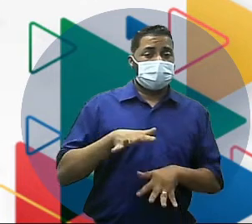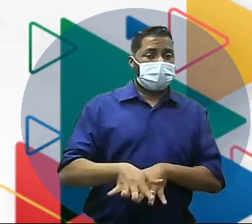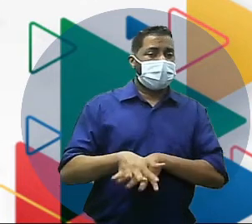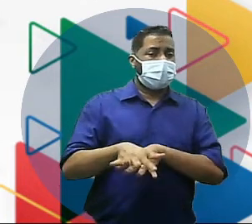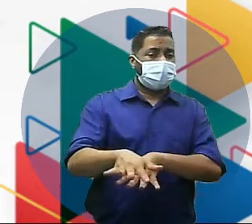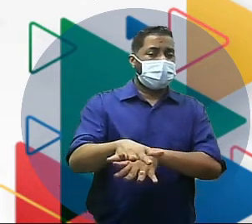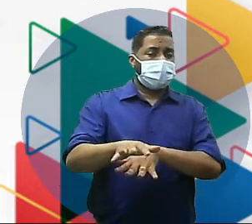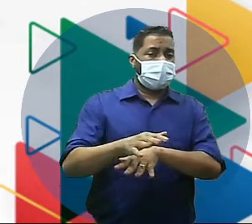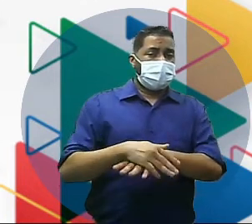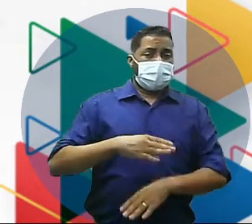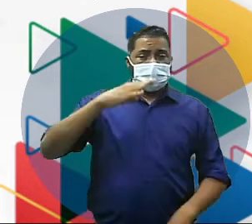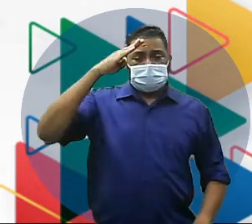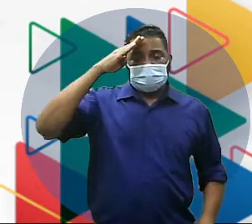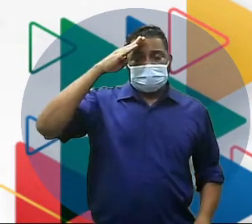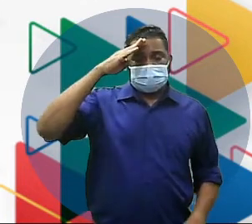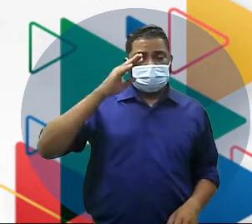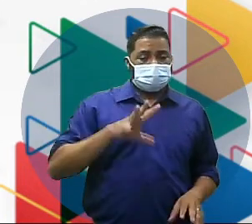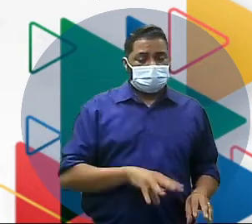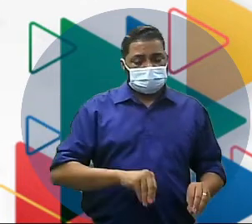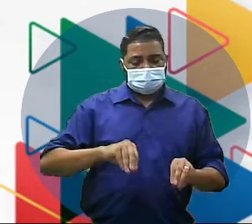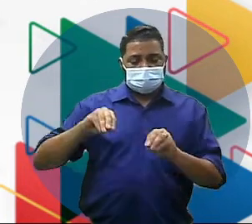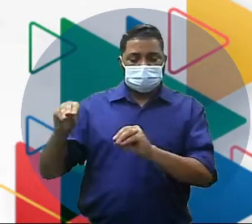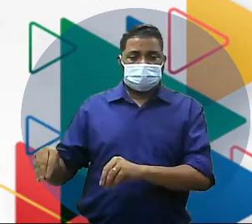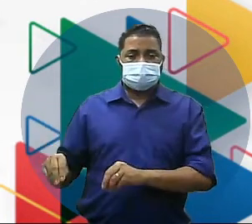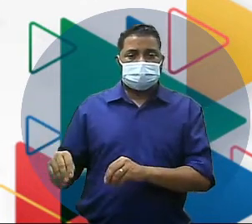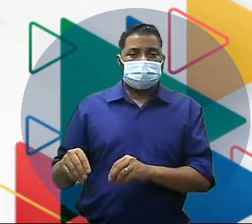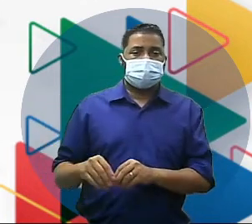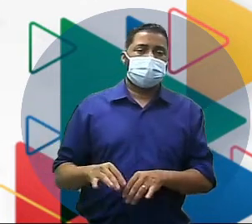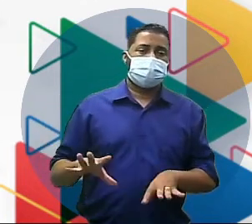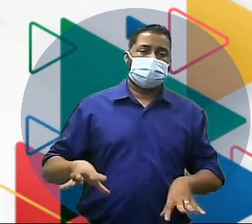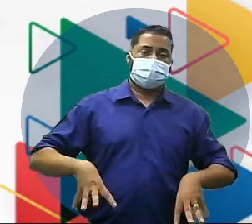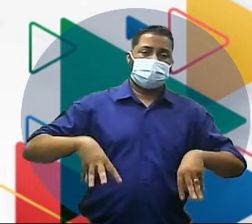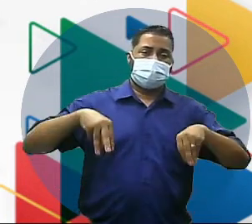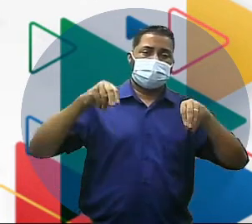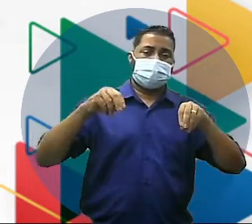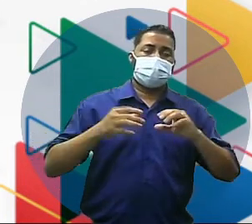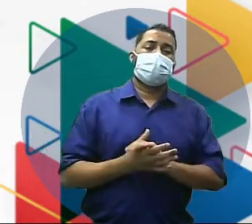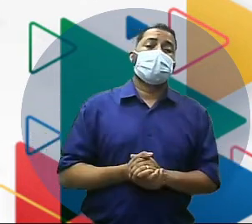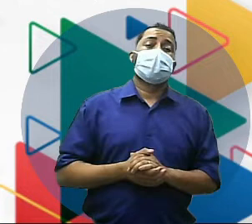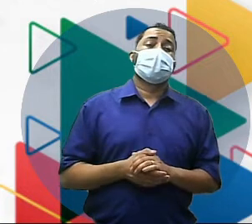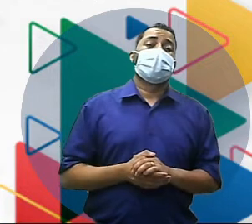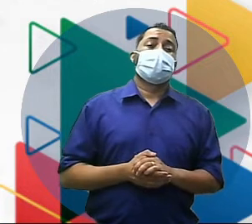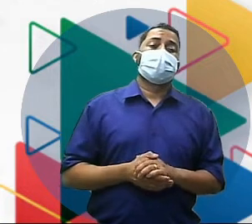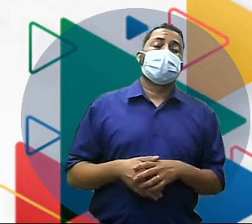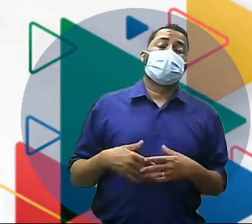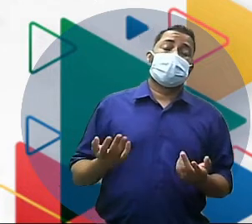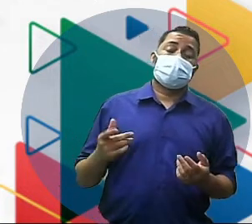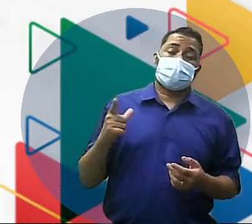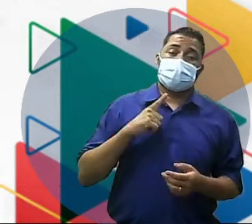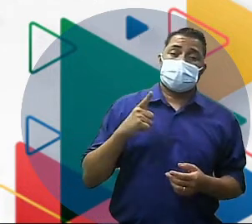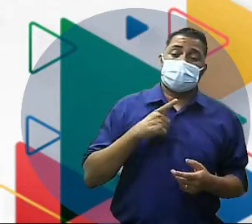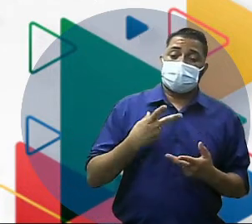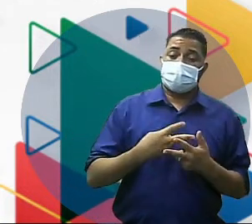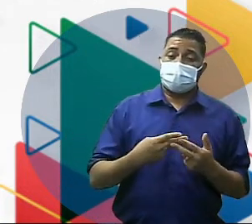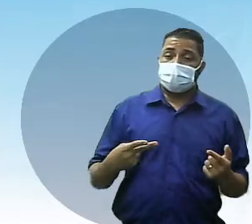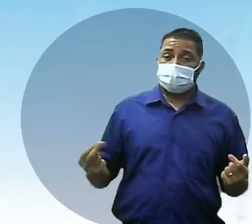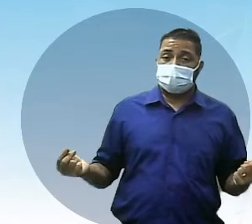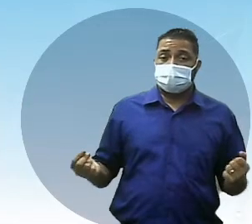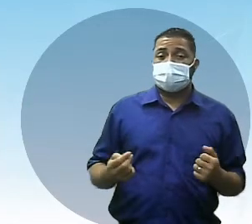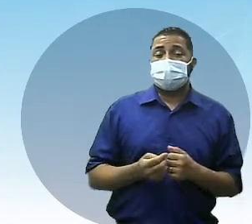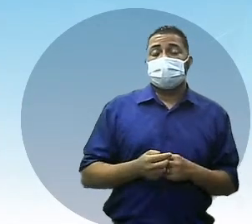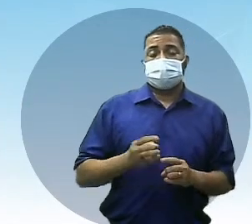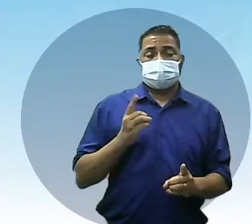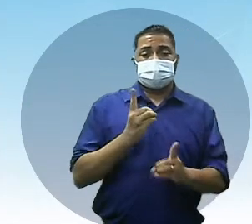e transportado para Fernando de Noronha. Gente, tem várias coisas para